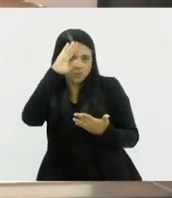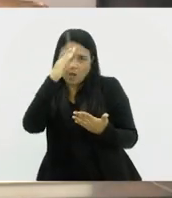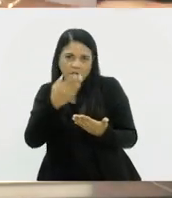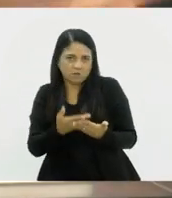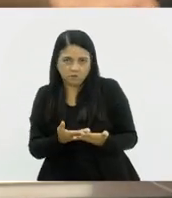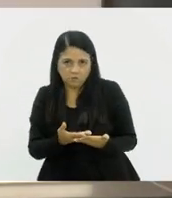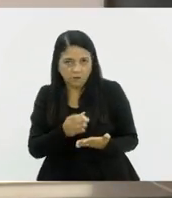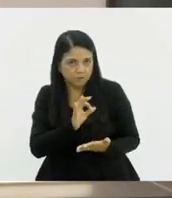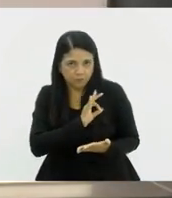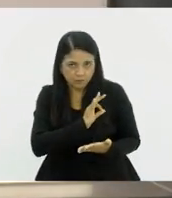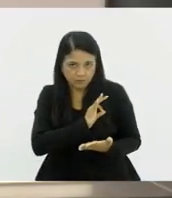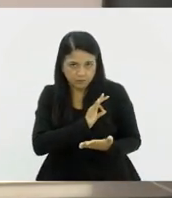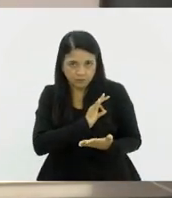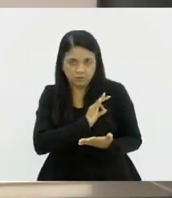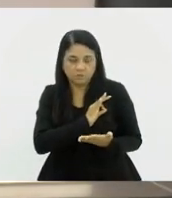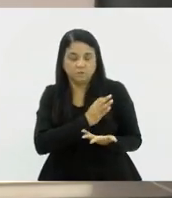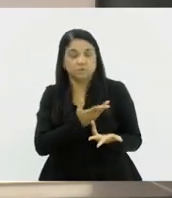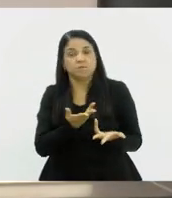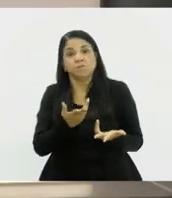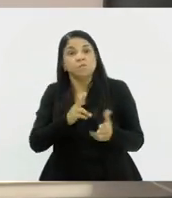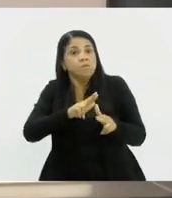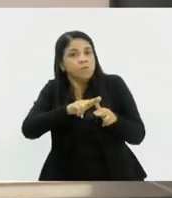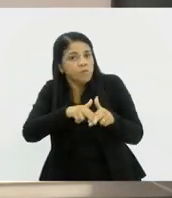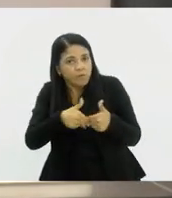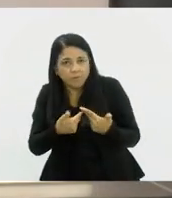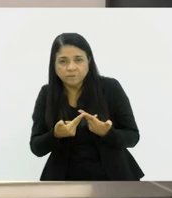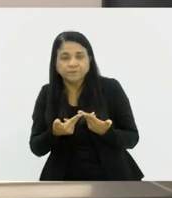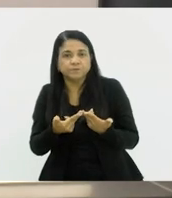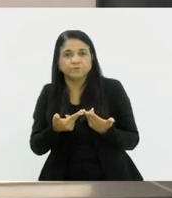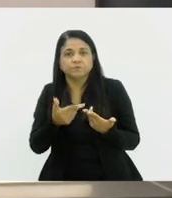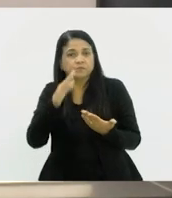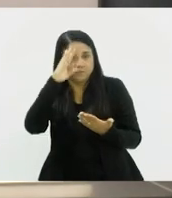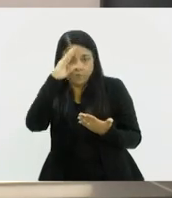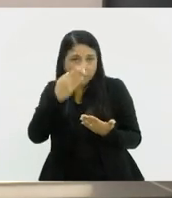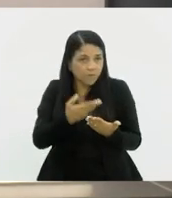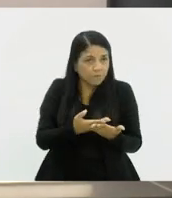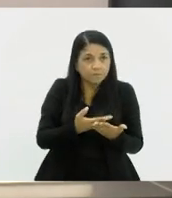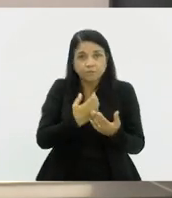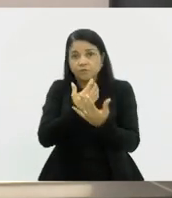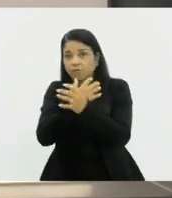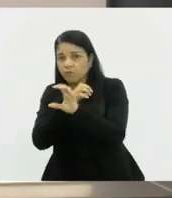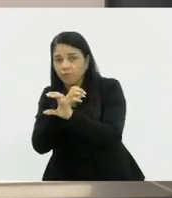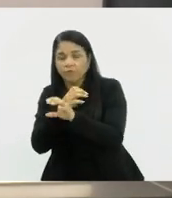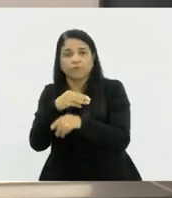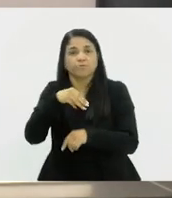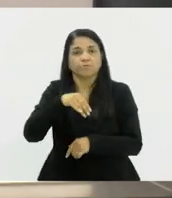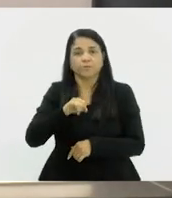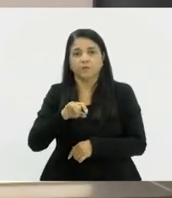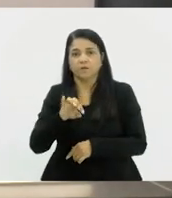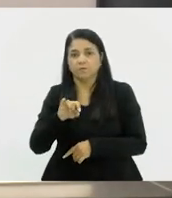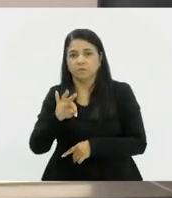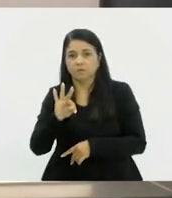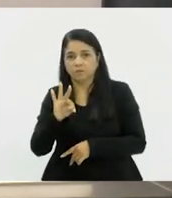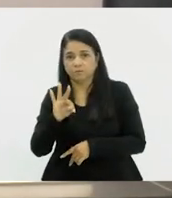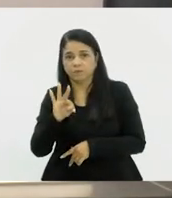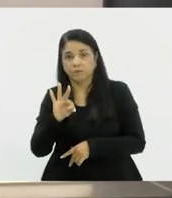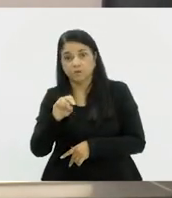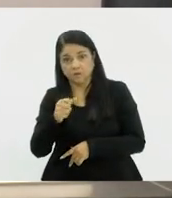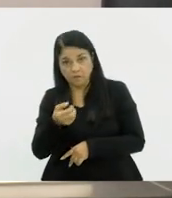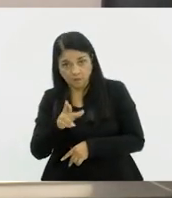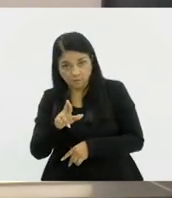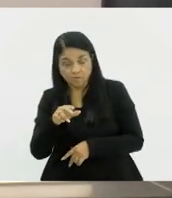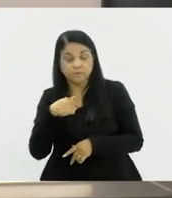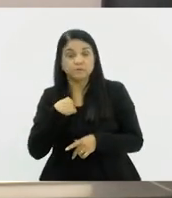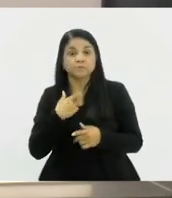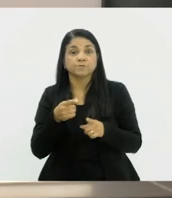polícia não é por isso que estamos desacreditando na Polícia Militar ou na Polícia Civil de maneira nenhuma né de maneira nenhuma